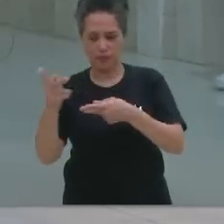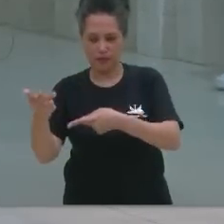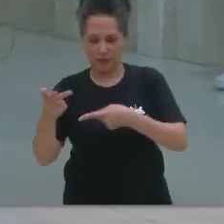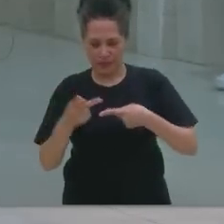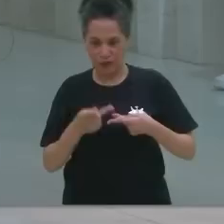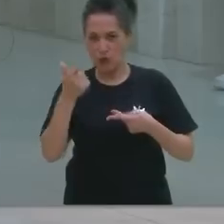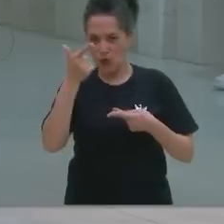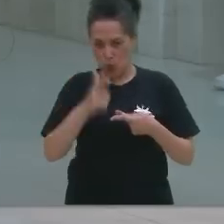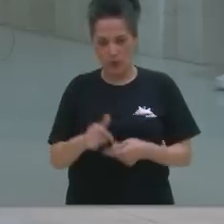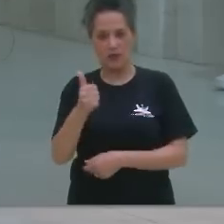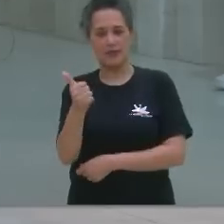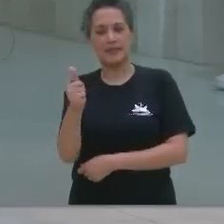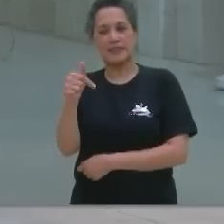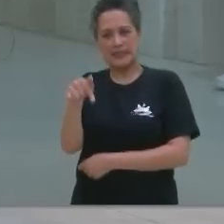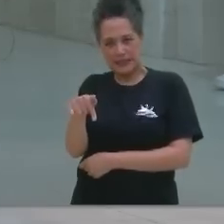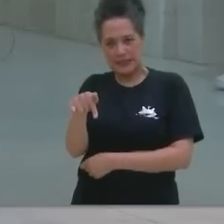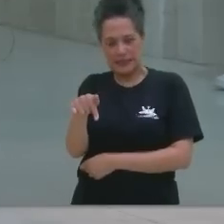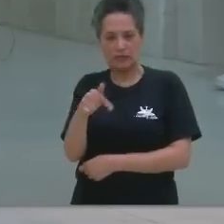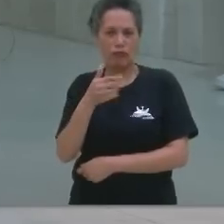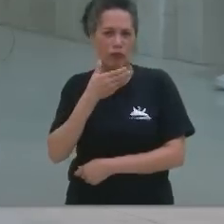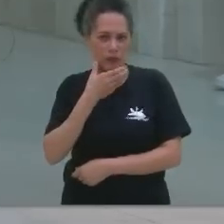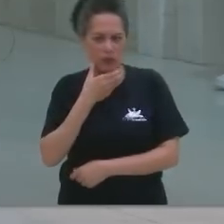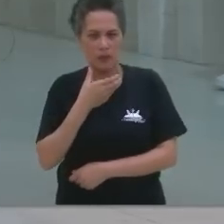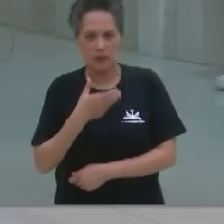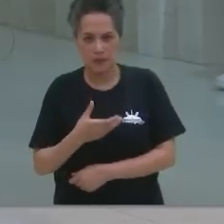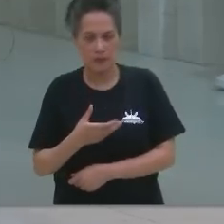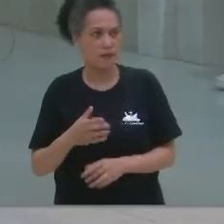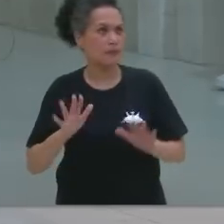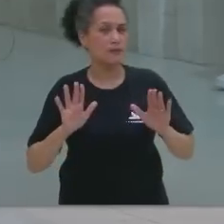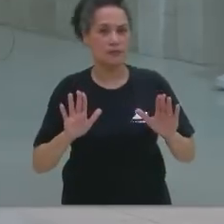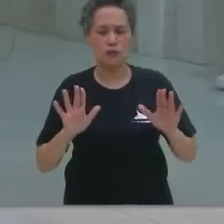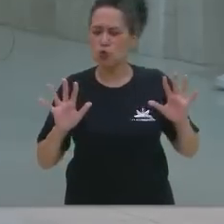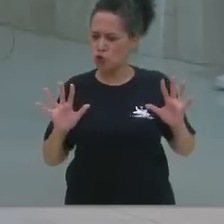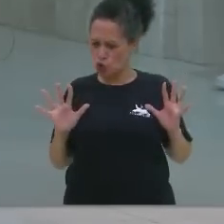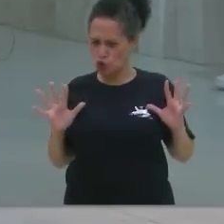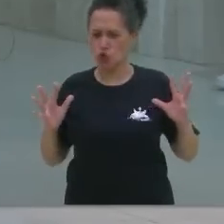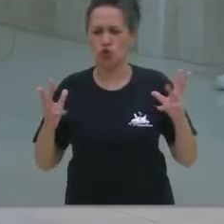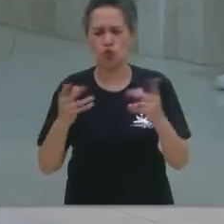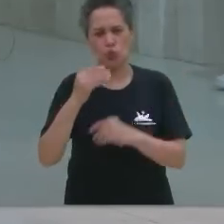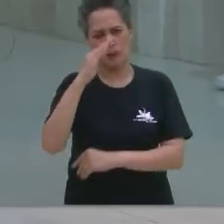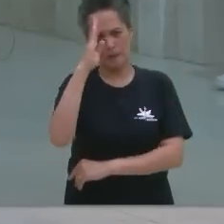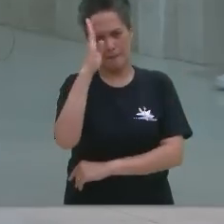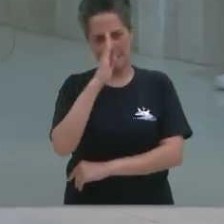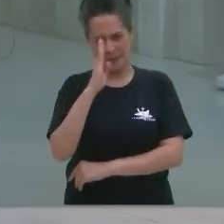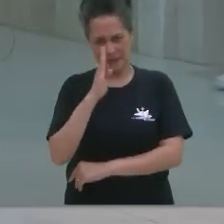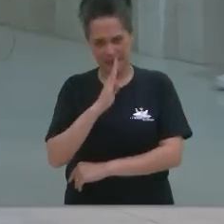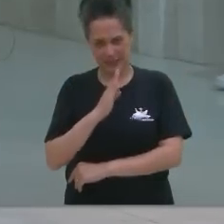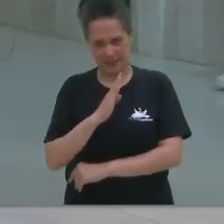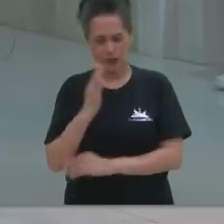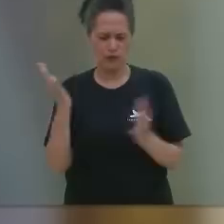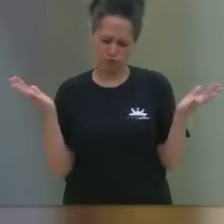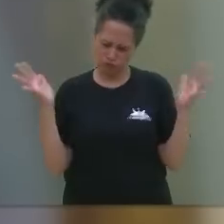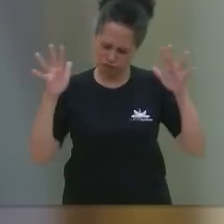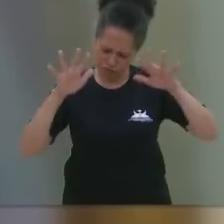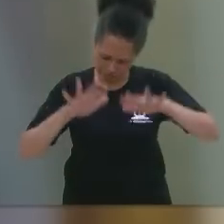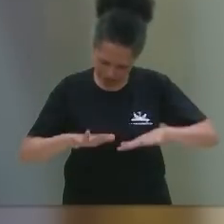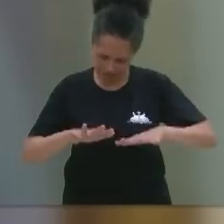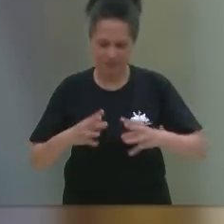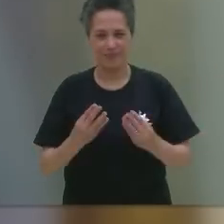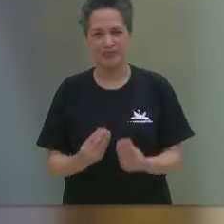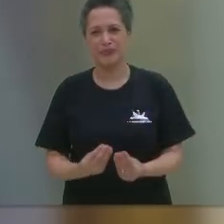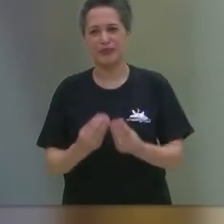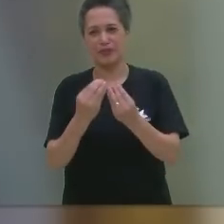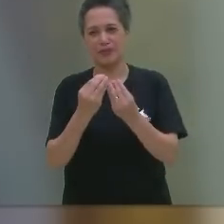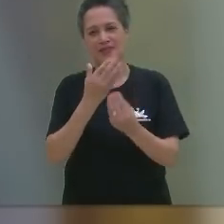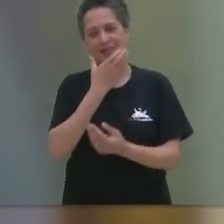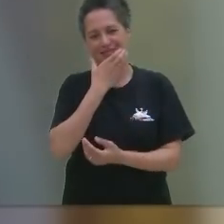17 de dezembro, pessoal de todo o Brasil, Venha, dia 17, Missa do